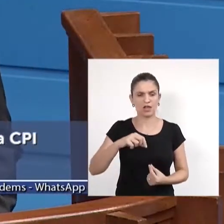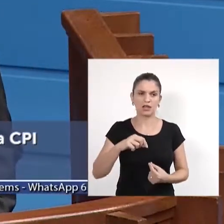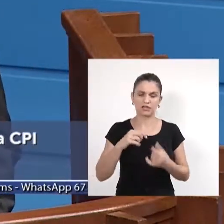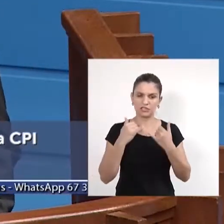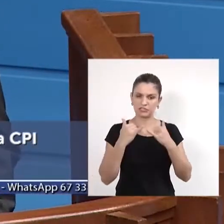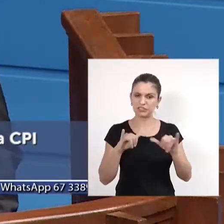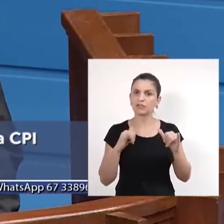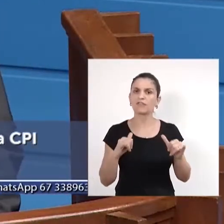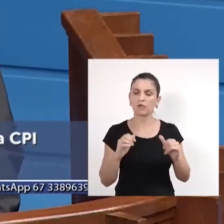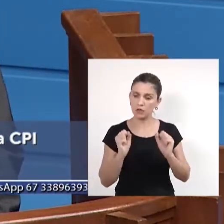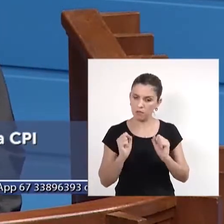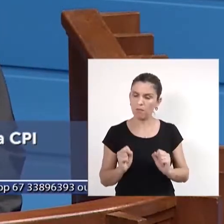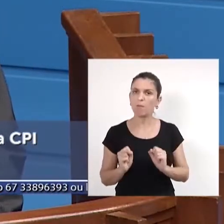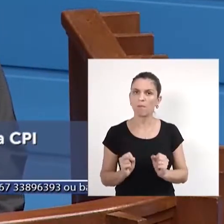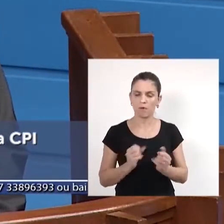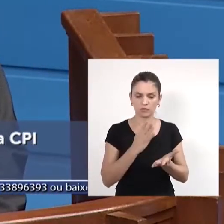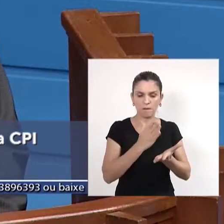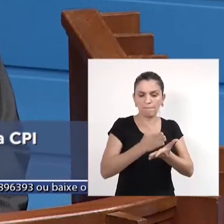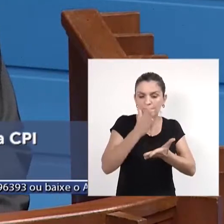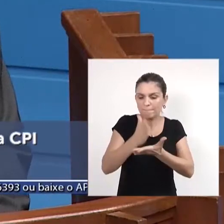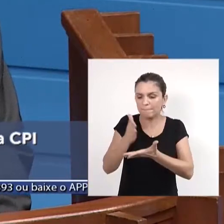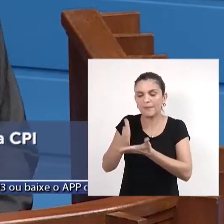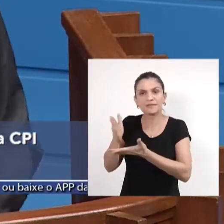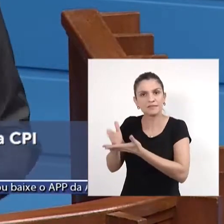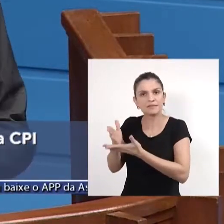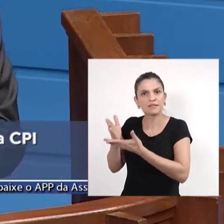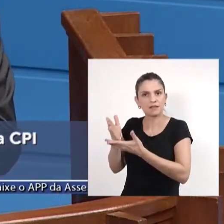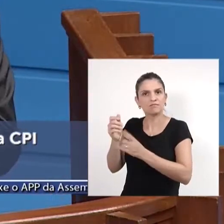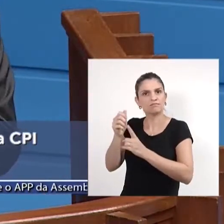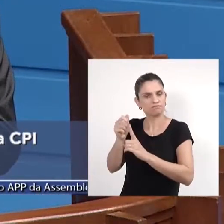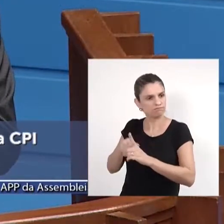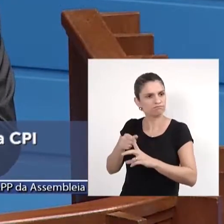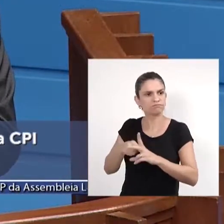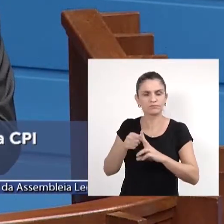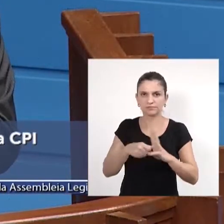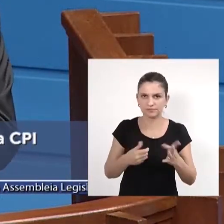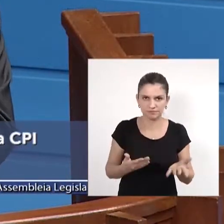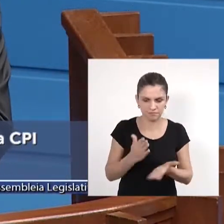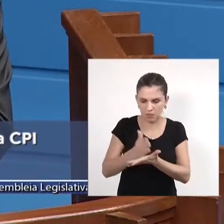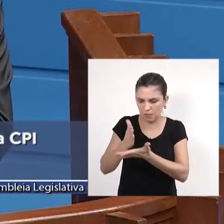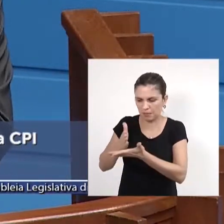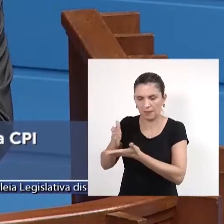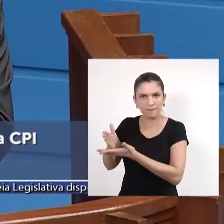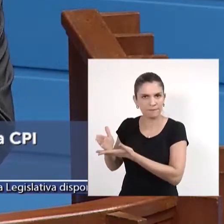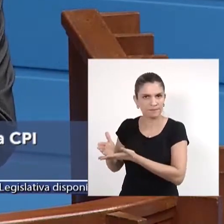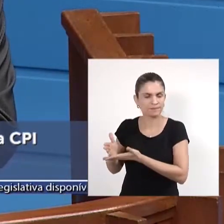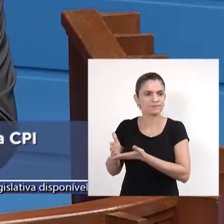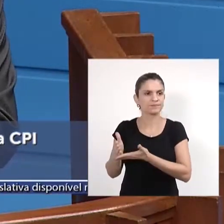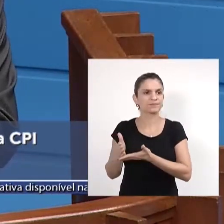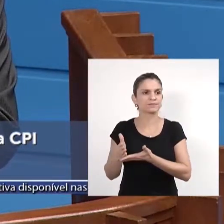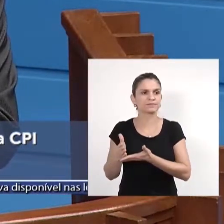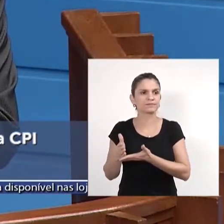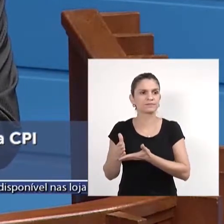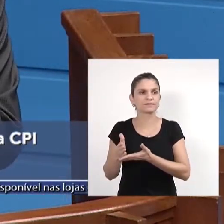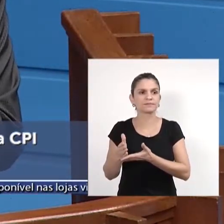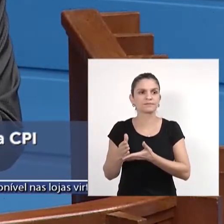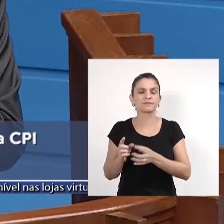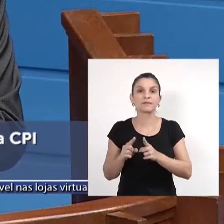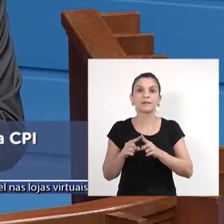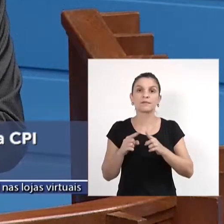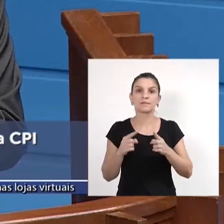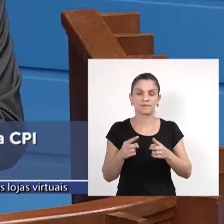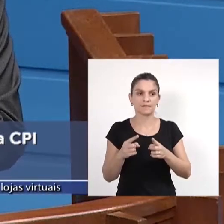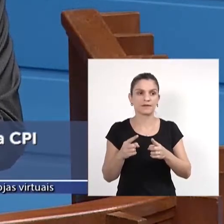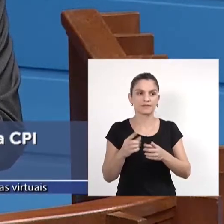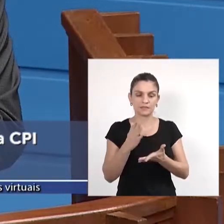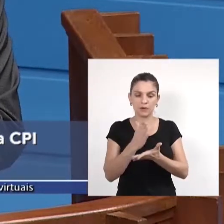parcelamento. Aliás, isso é lei, tem que fazer o parcelamento. Ocorre que a pessoa faz o parcelamento e esse parcelamento vem dentro da